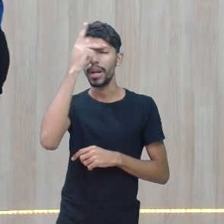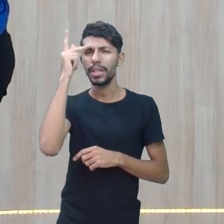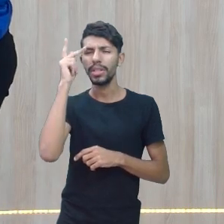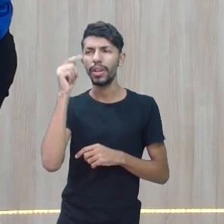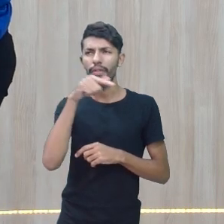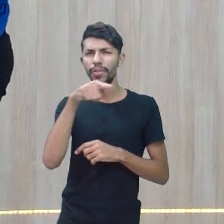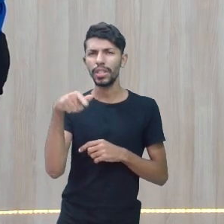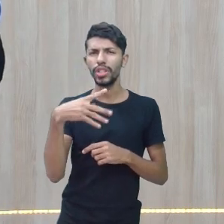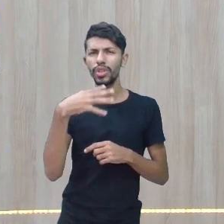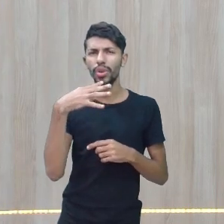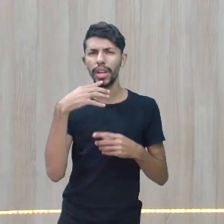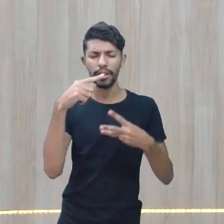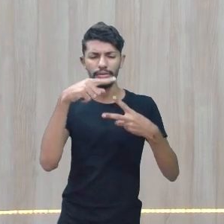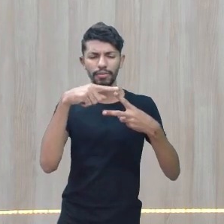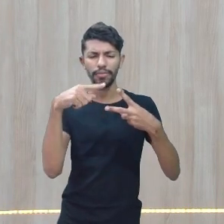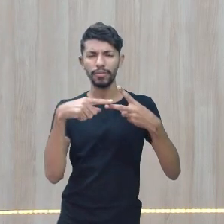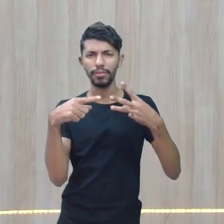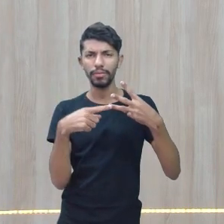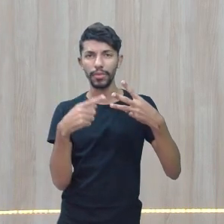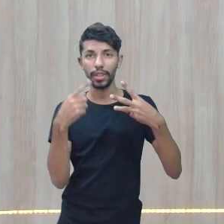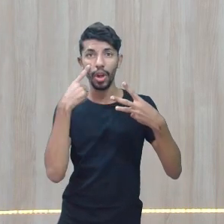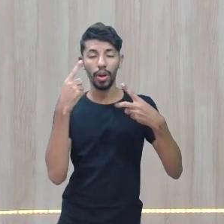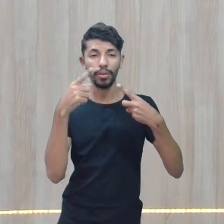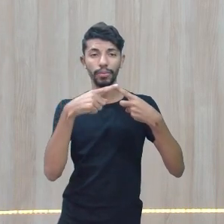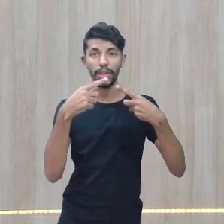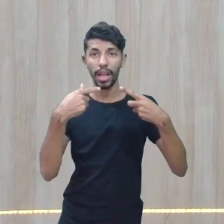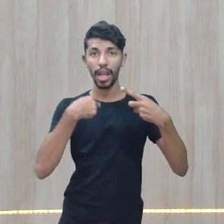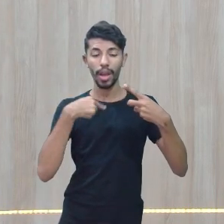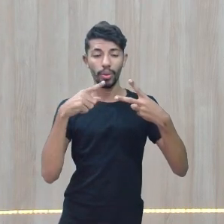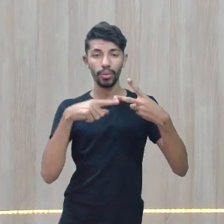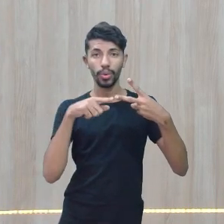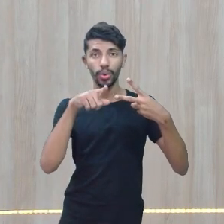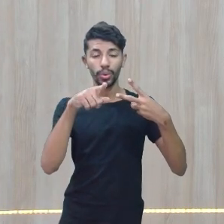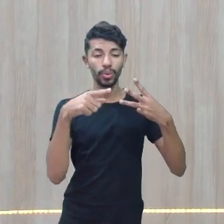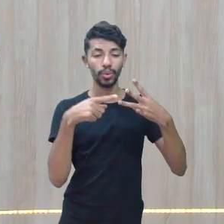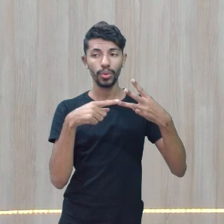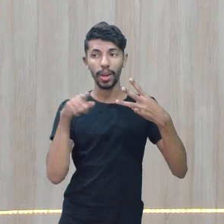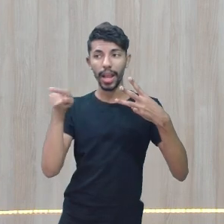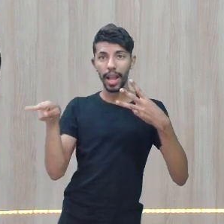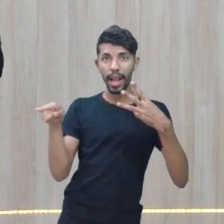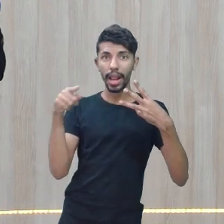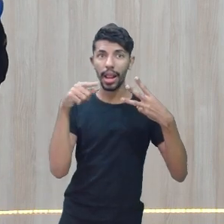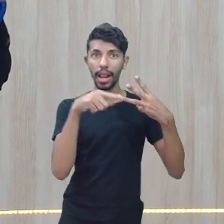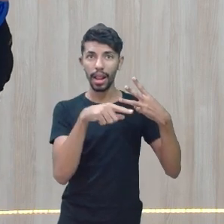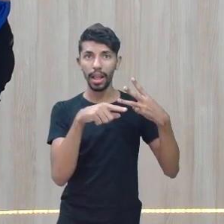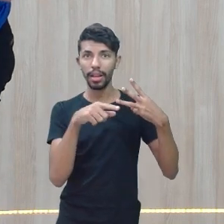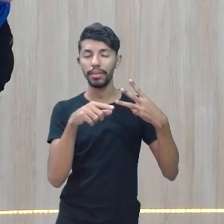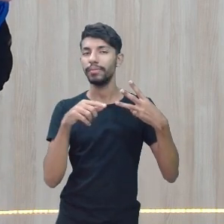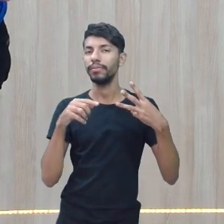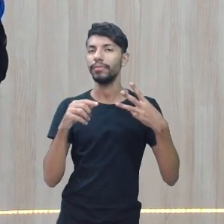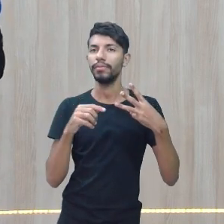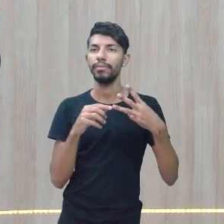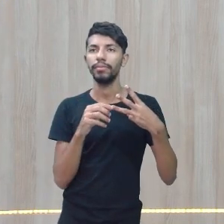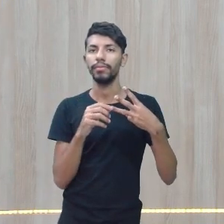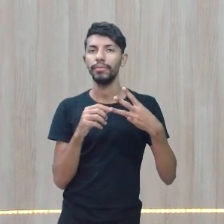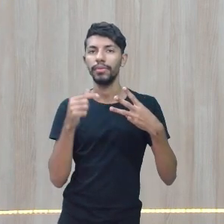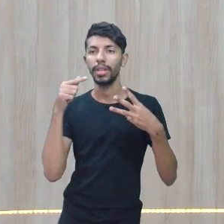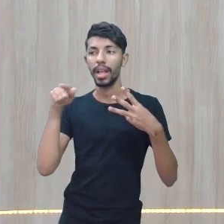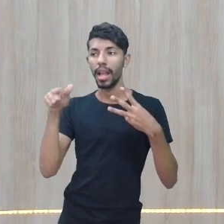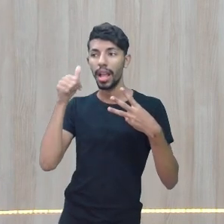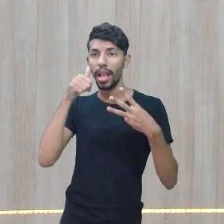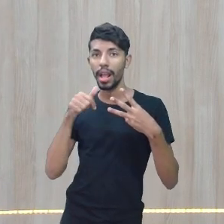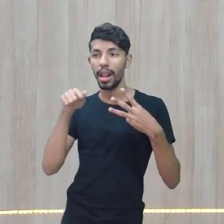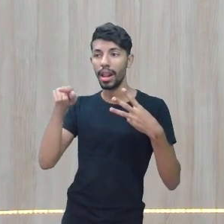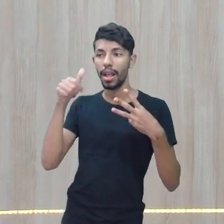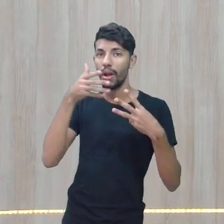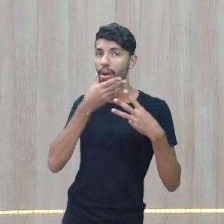as 3 pessoas do singular é eu, tu, ele ou ela, não é? Então, ela poderia